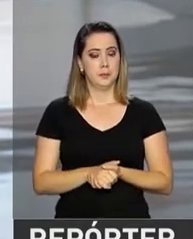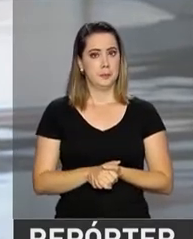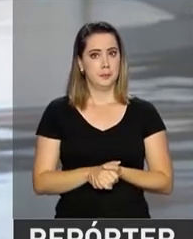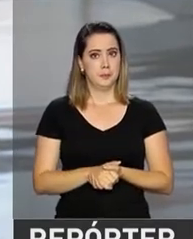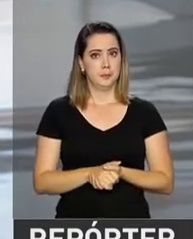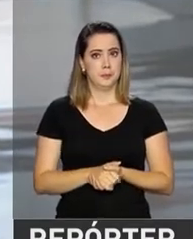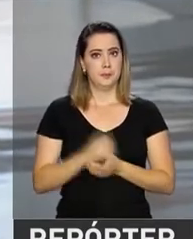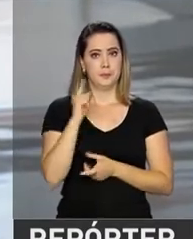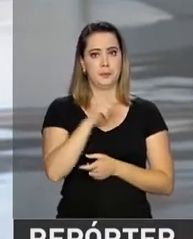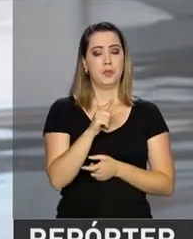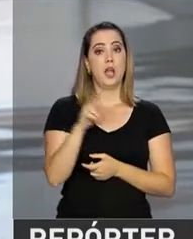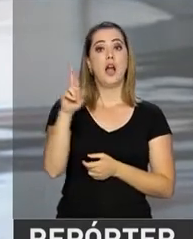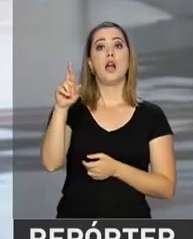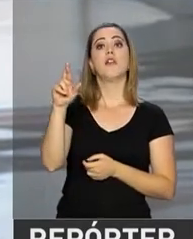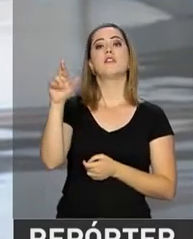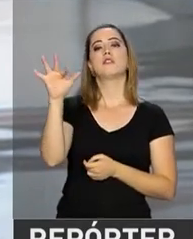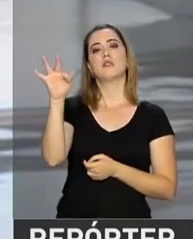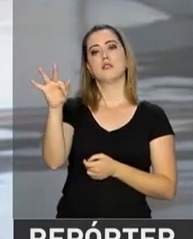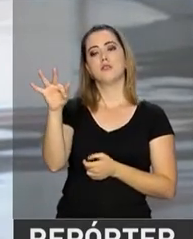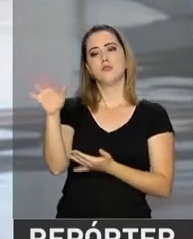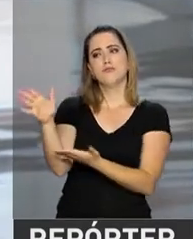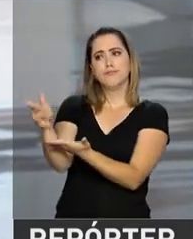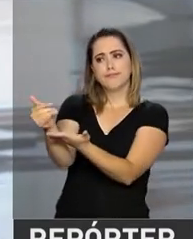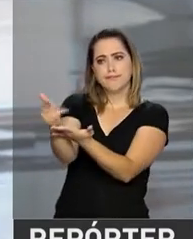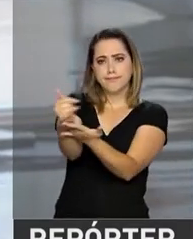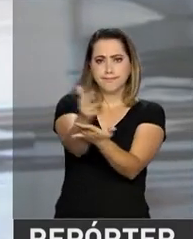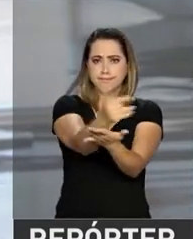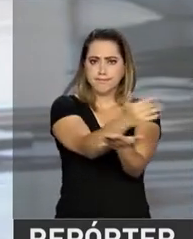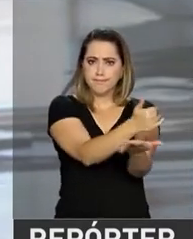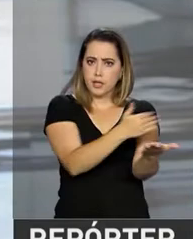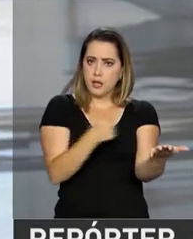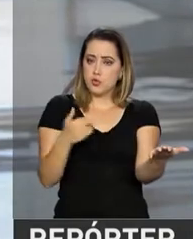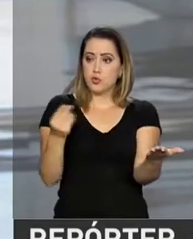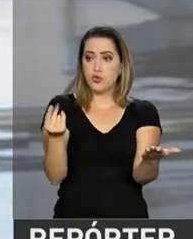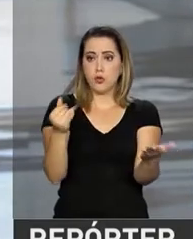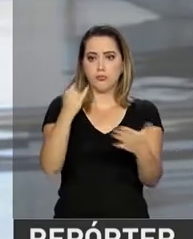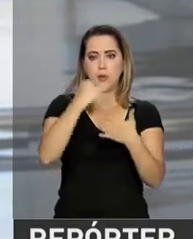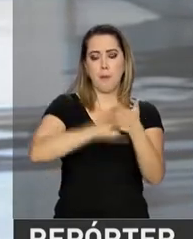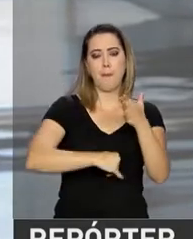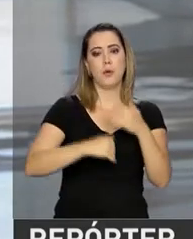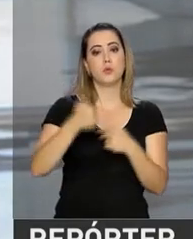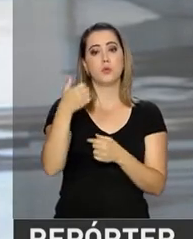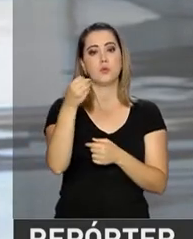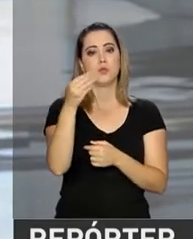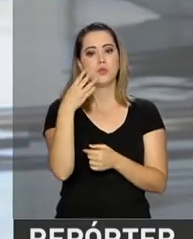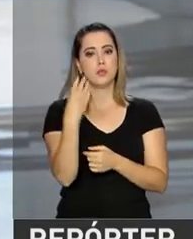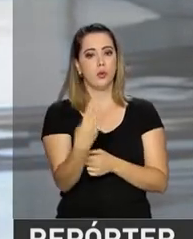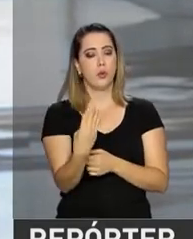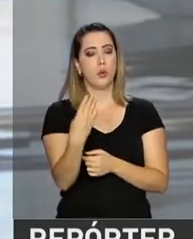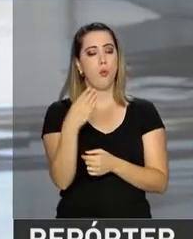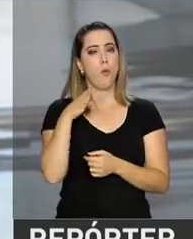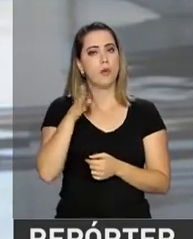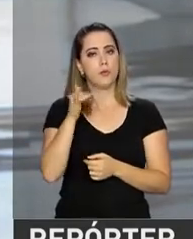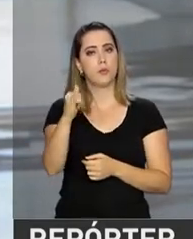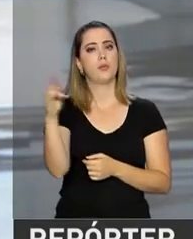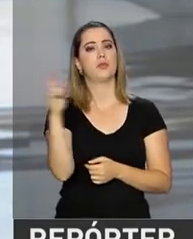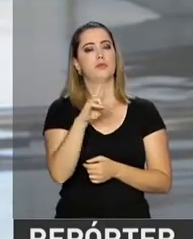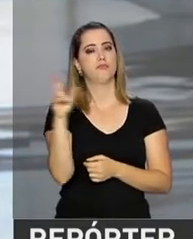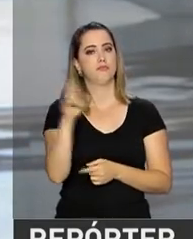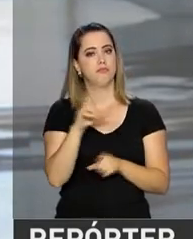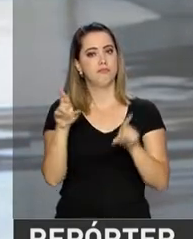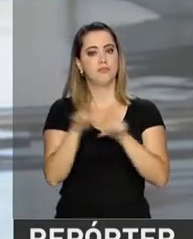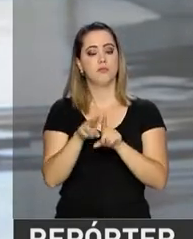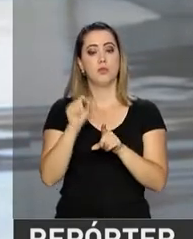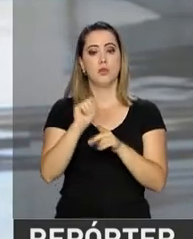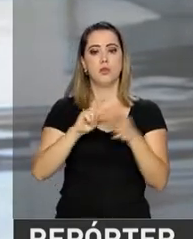segundo a receita federal a arrecadação no mês de agosto chegou a 104 bilhões e duzentos milhões de reais